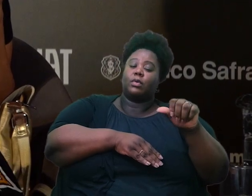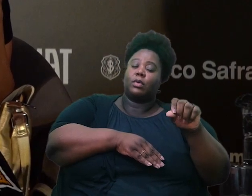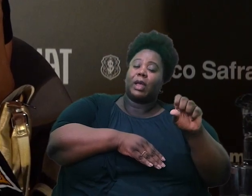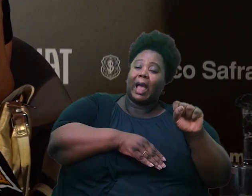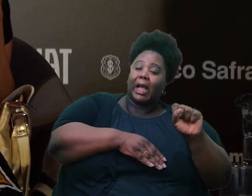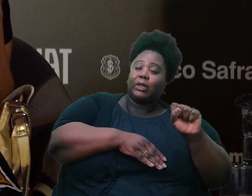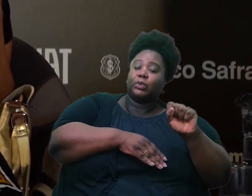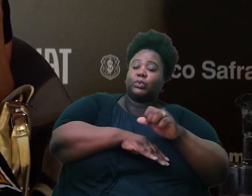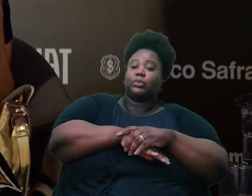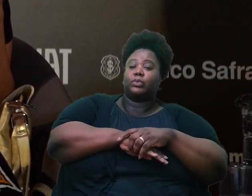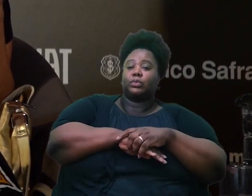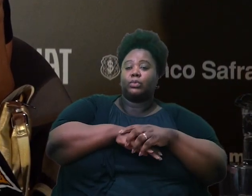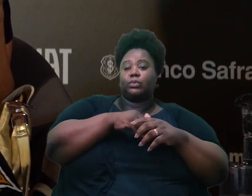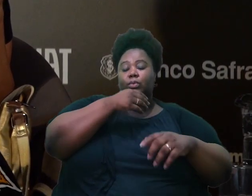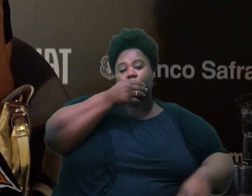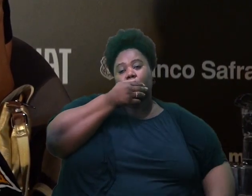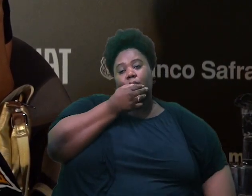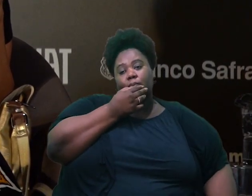Gifone.